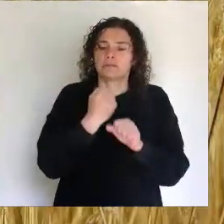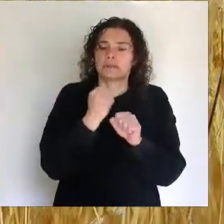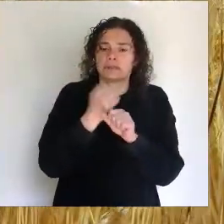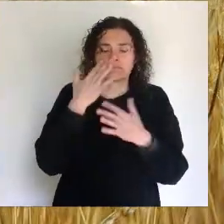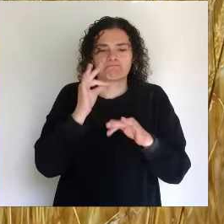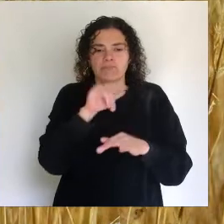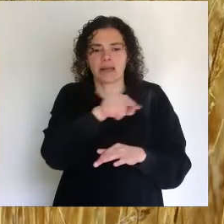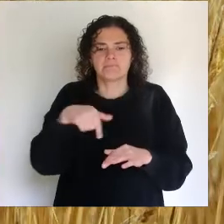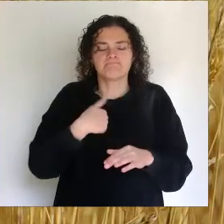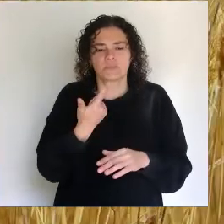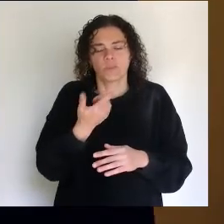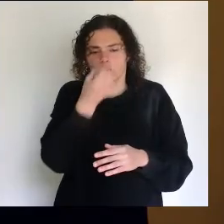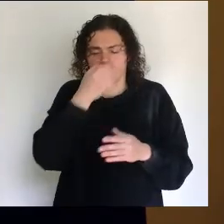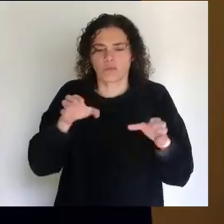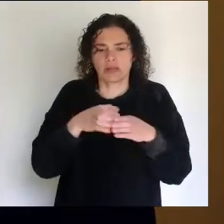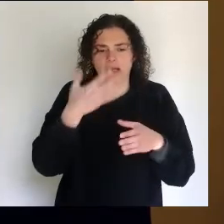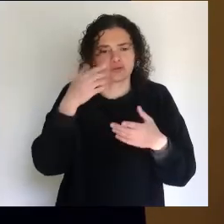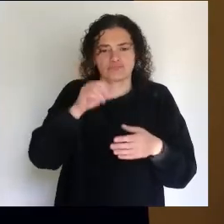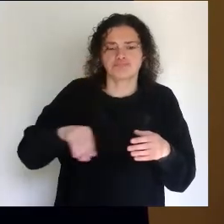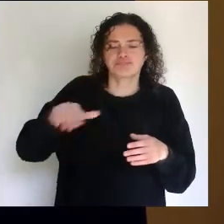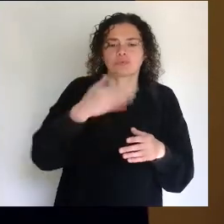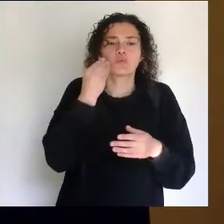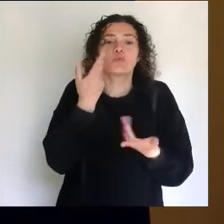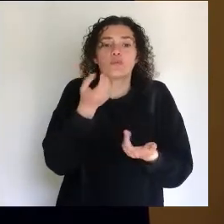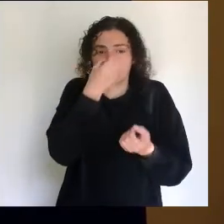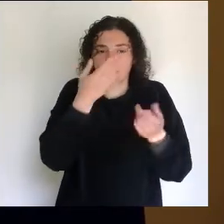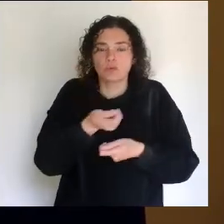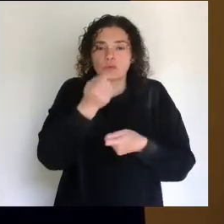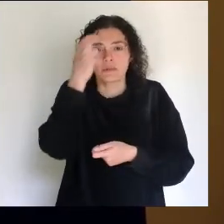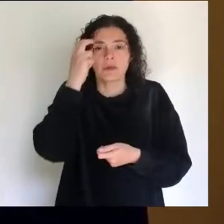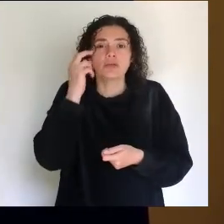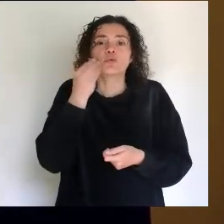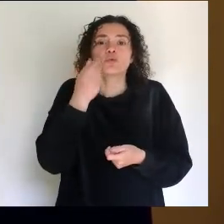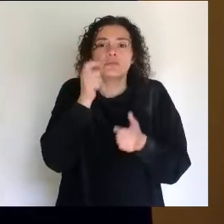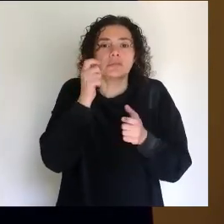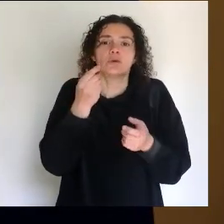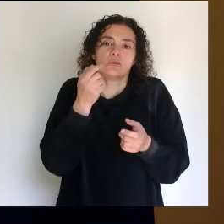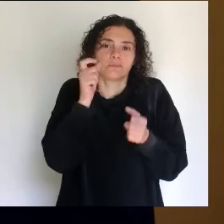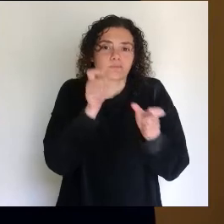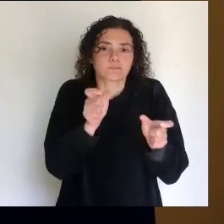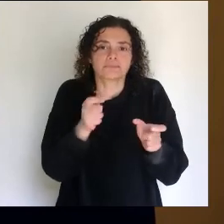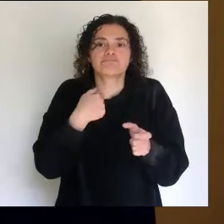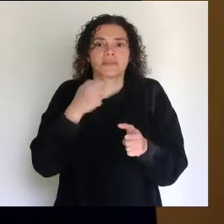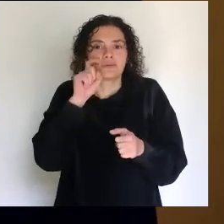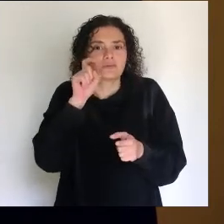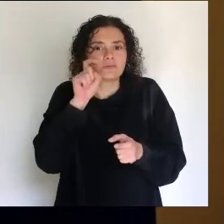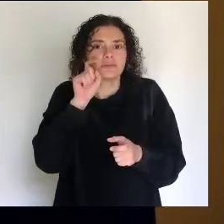locais temáticas sobre o que é agricultura biológica, como é que podemos preservar a floresta autóctone, como é que podemos